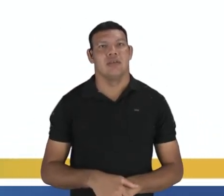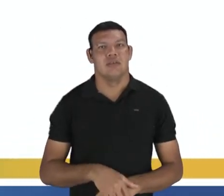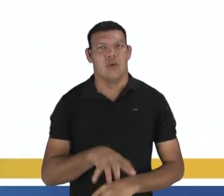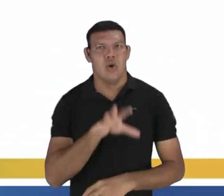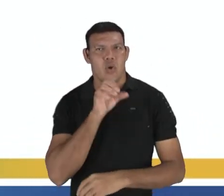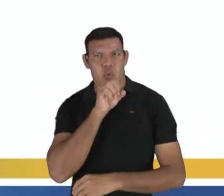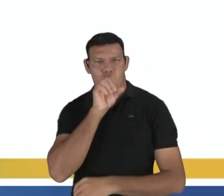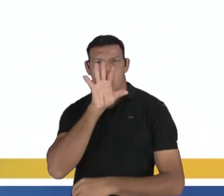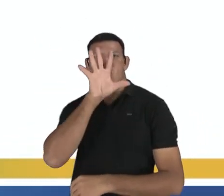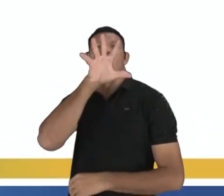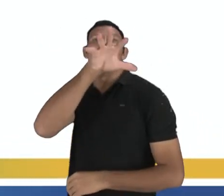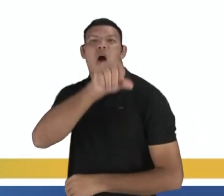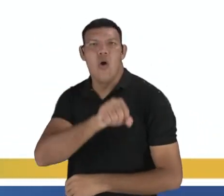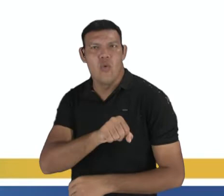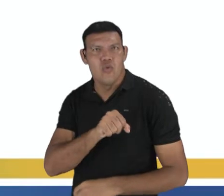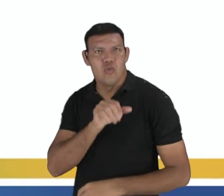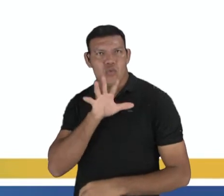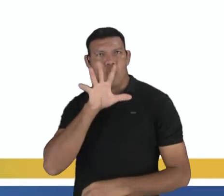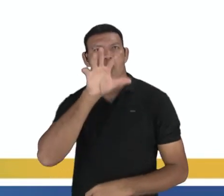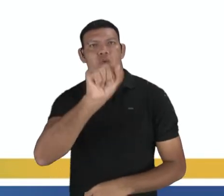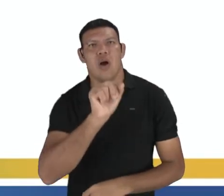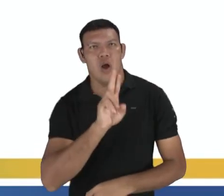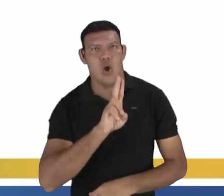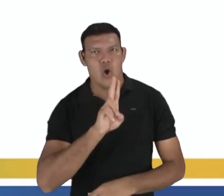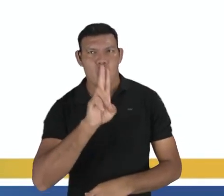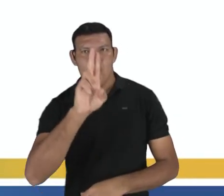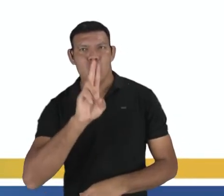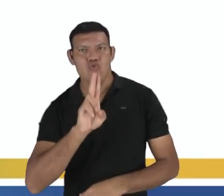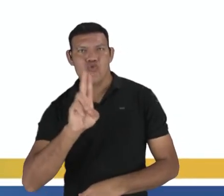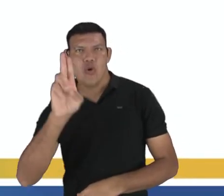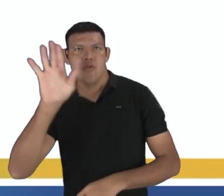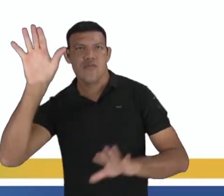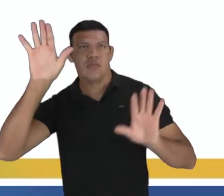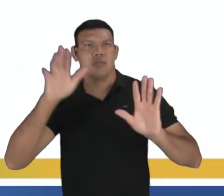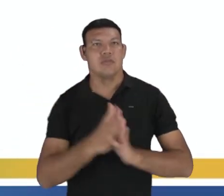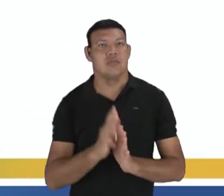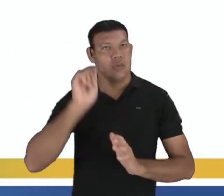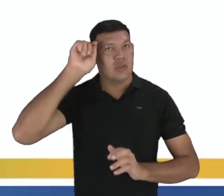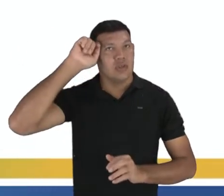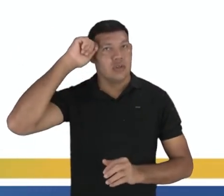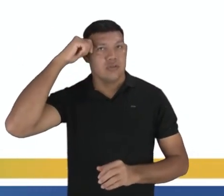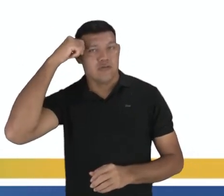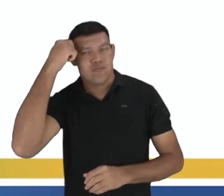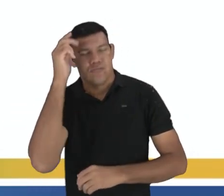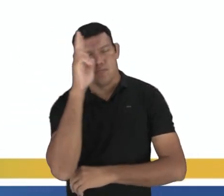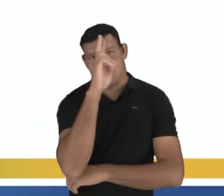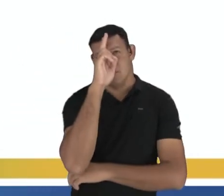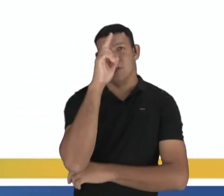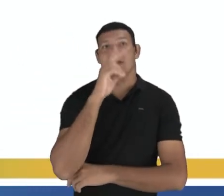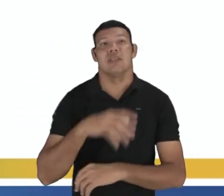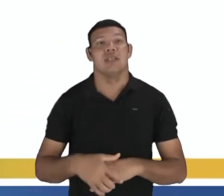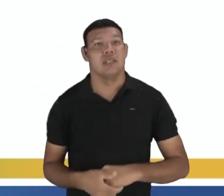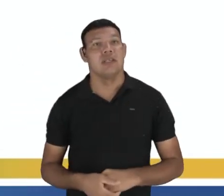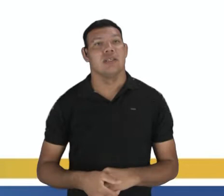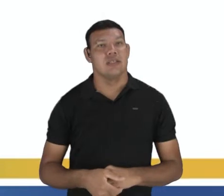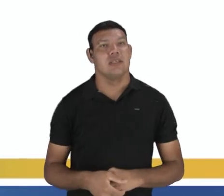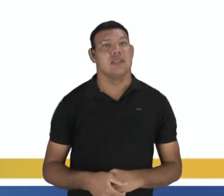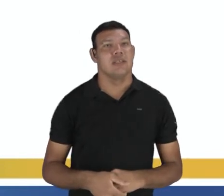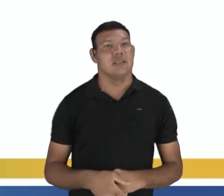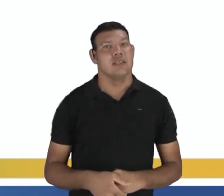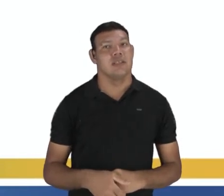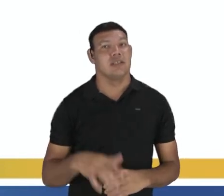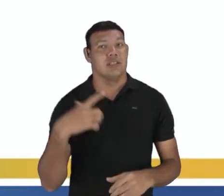negro zonzo, saído da fornalha, tomou a palavra e respondeu: sim, pela graça de